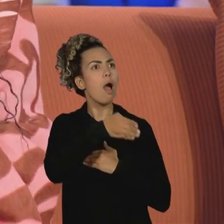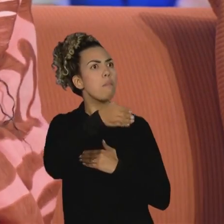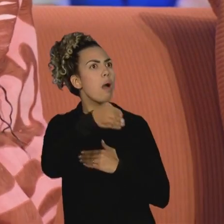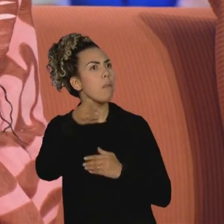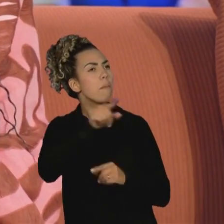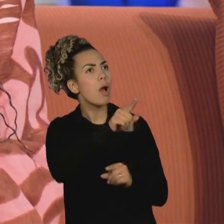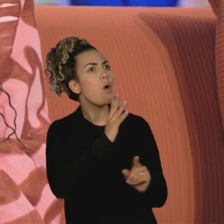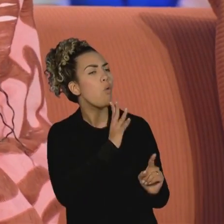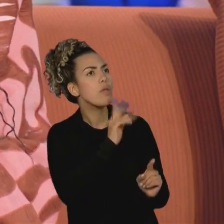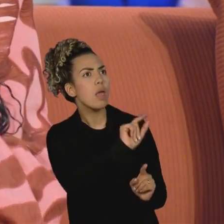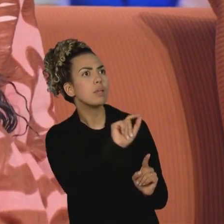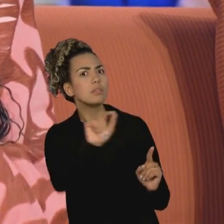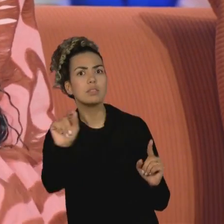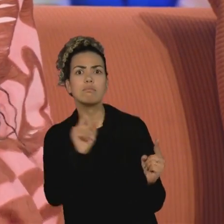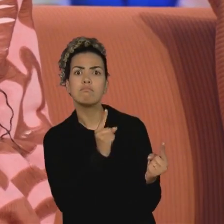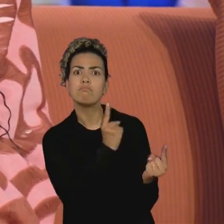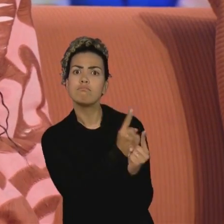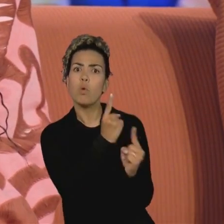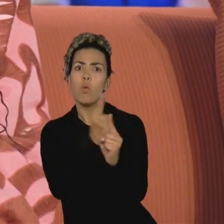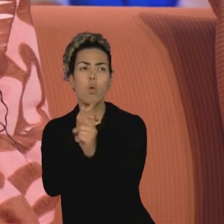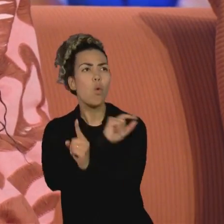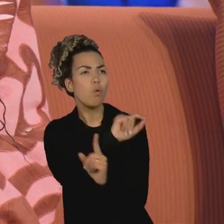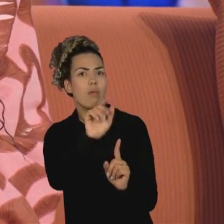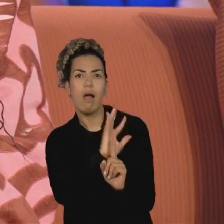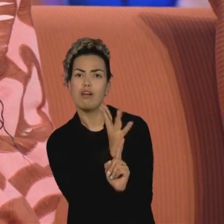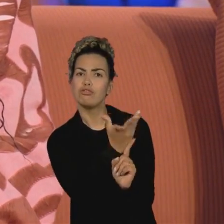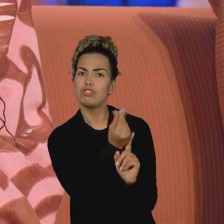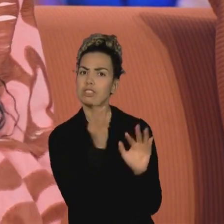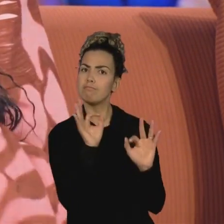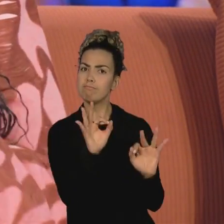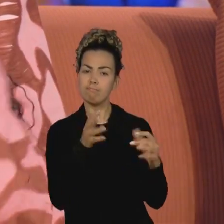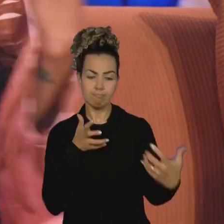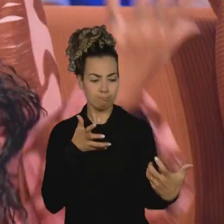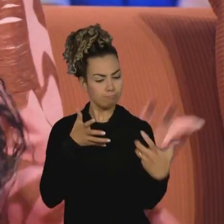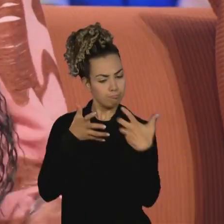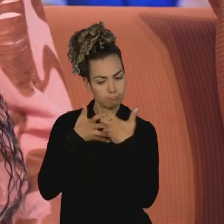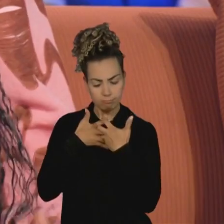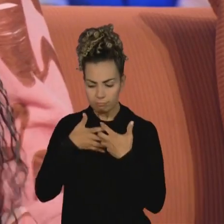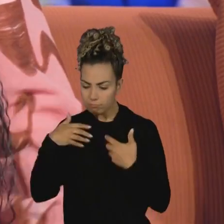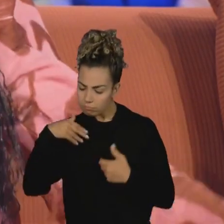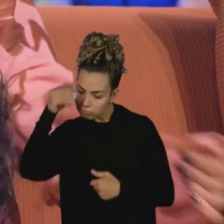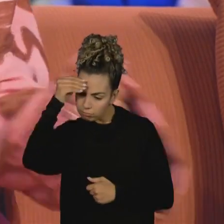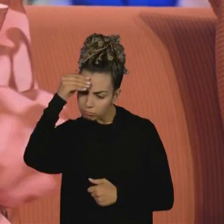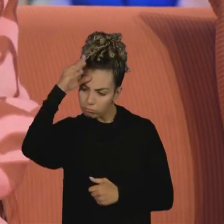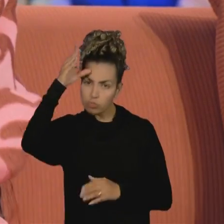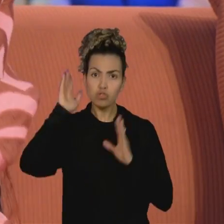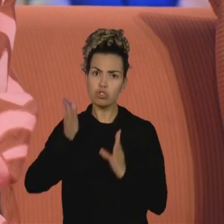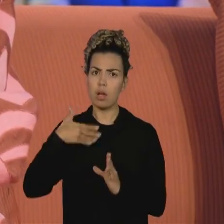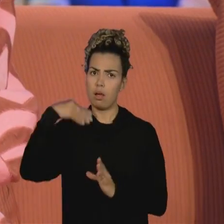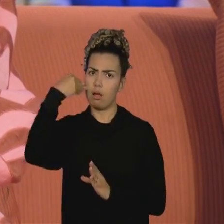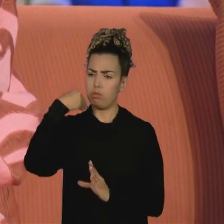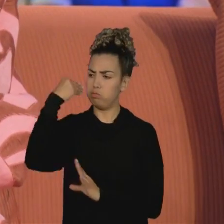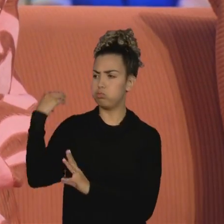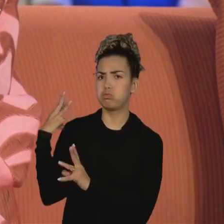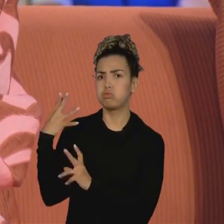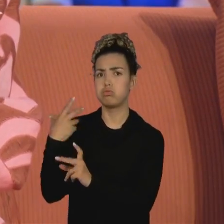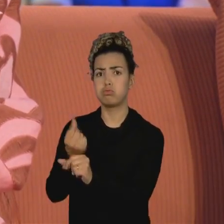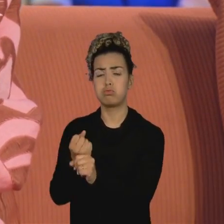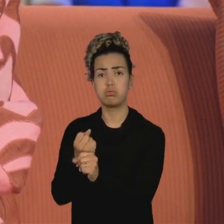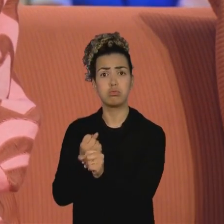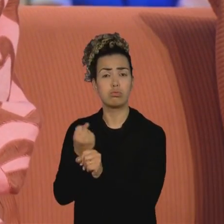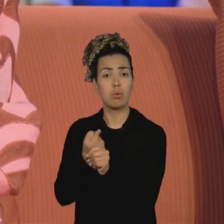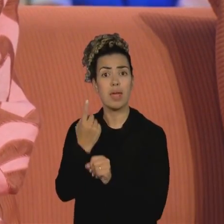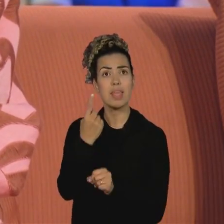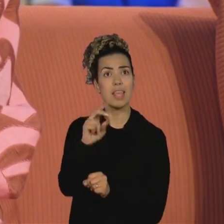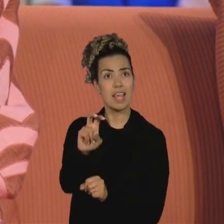incríveis que somaram também demais na minha carreira, né, assim, para me formar hoje com 15 anos de carreira. Deu